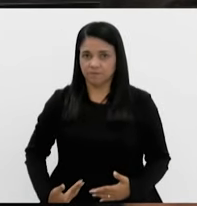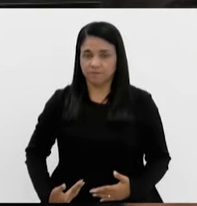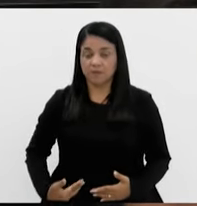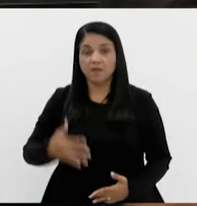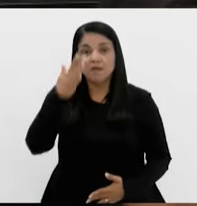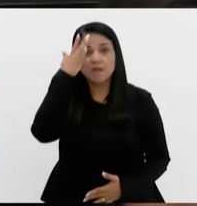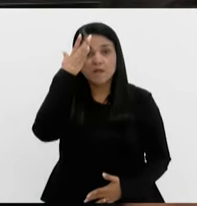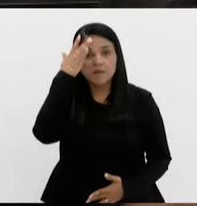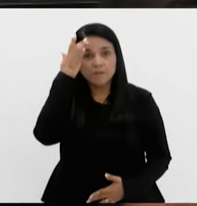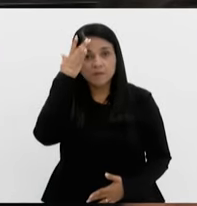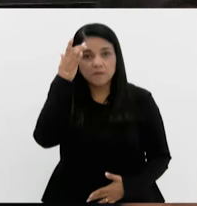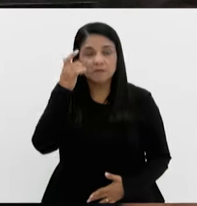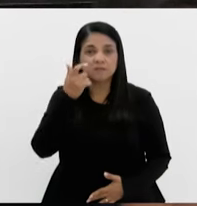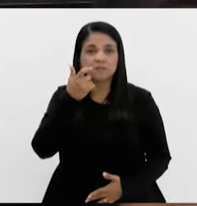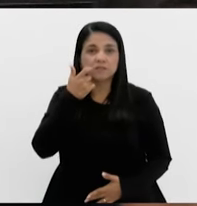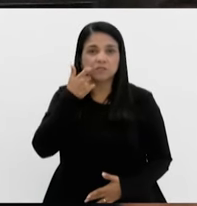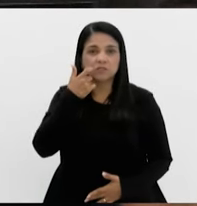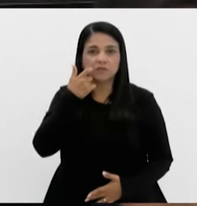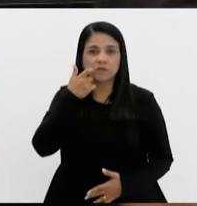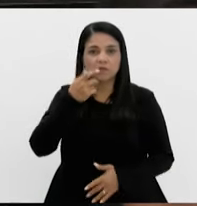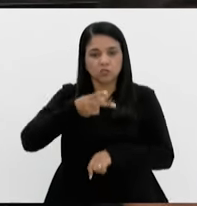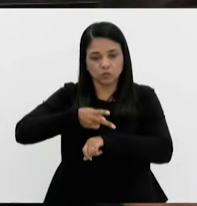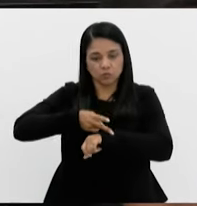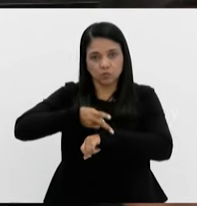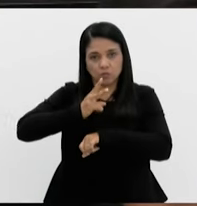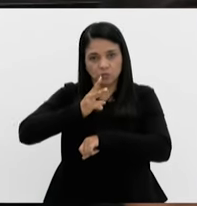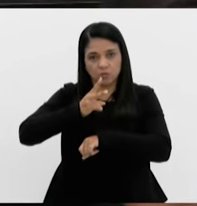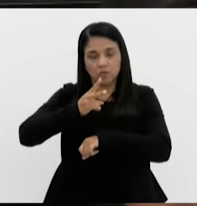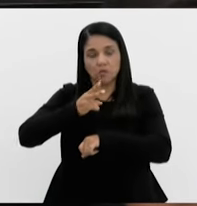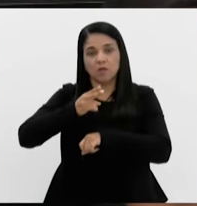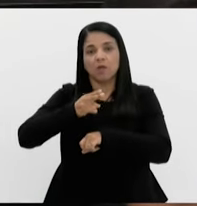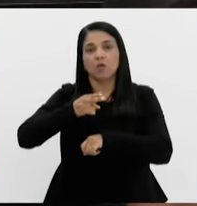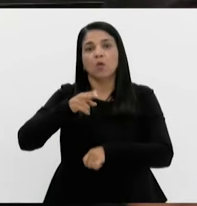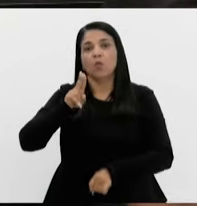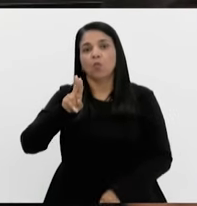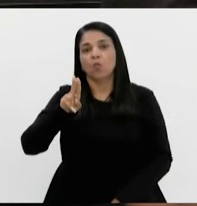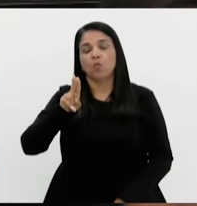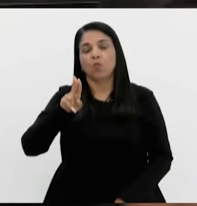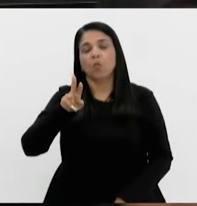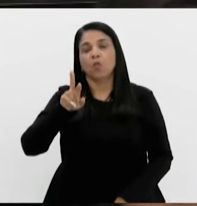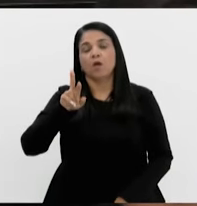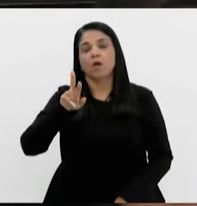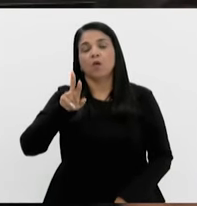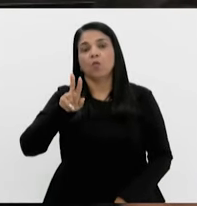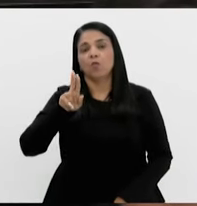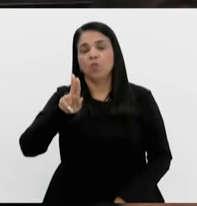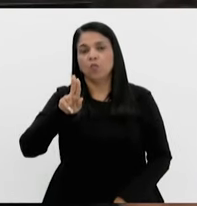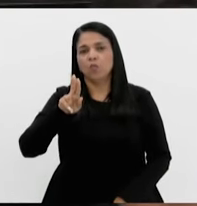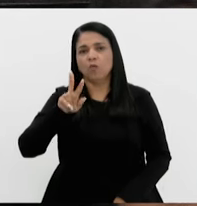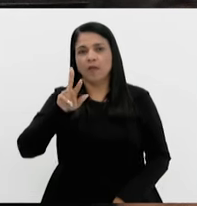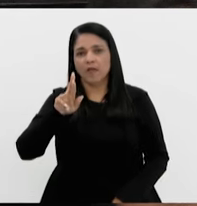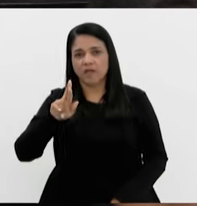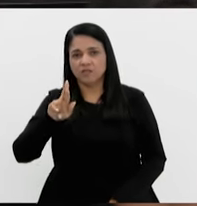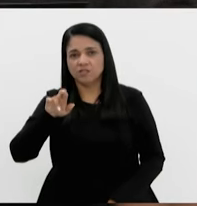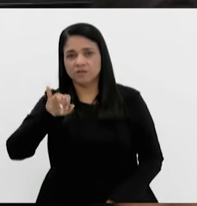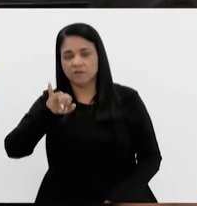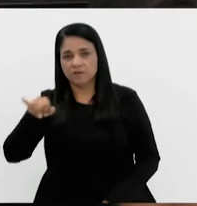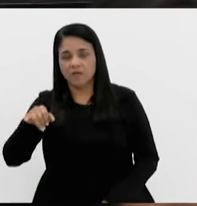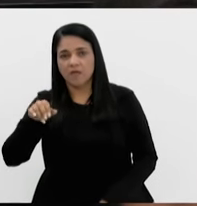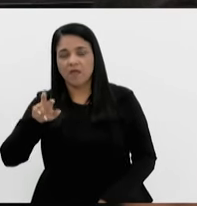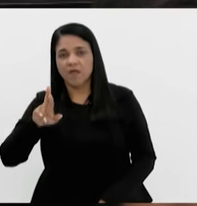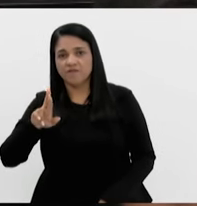amanhã sexta-feira às 14 horas na urd FP para debatermos o assunto já existe